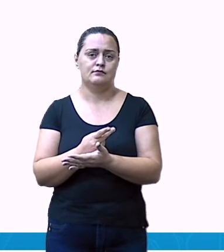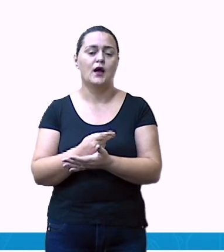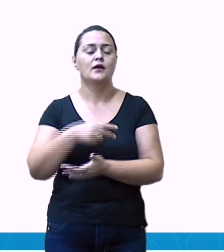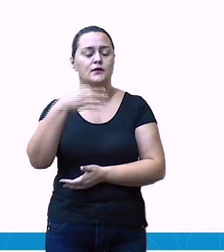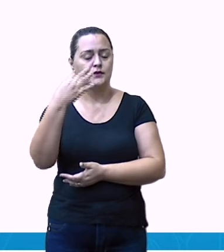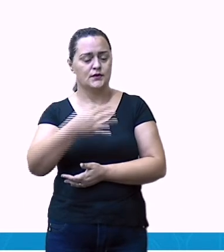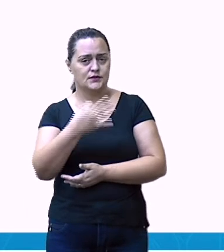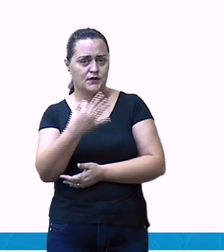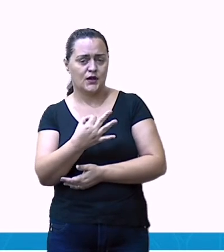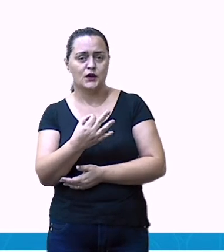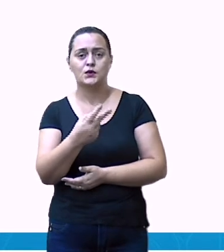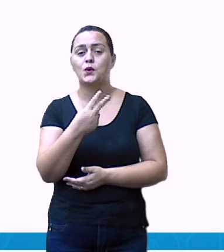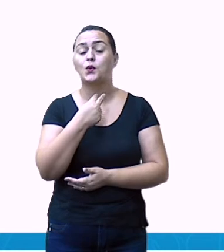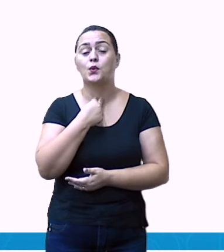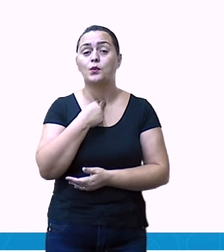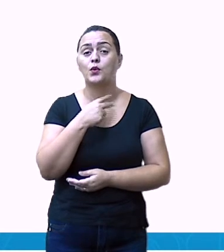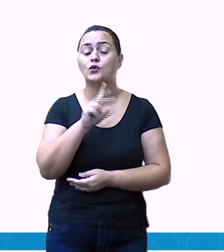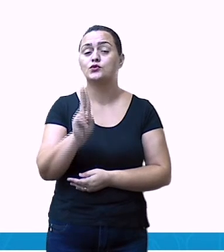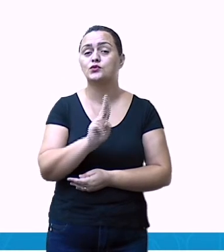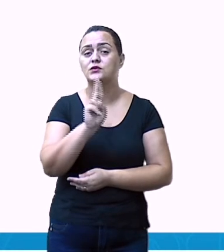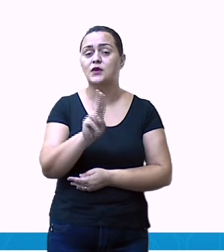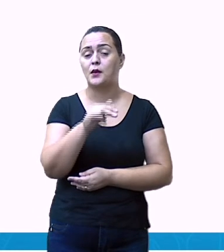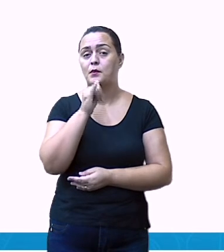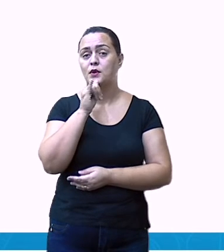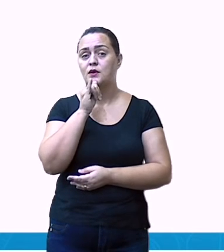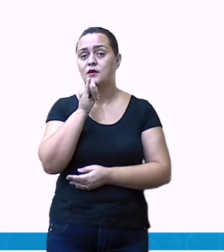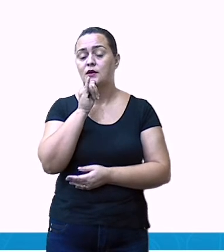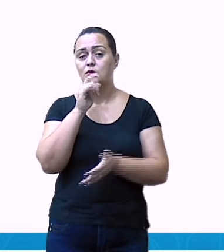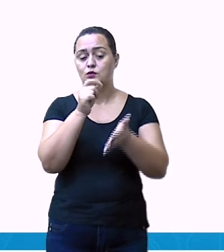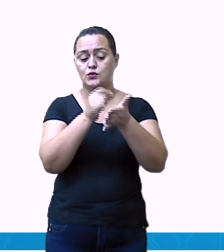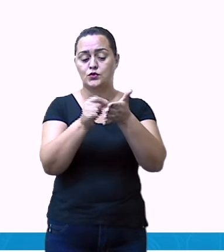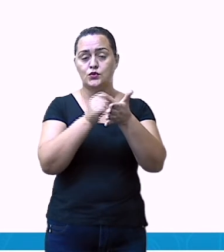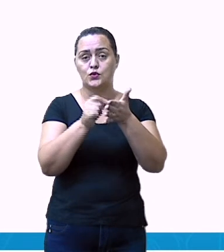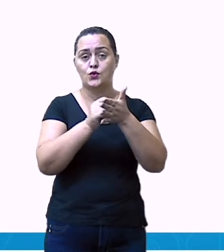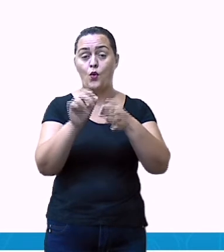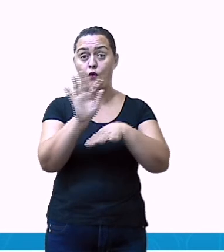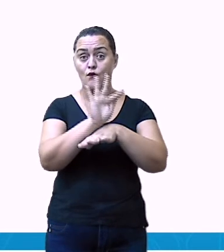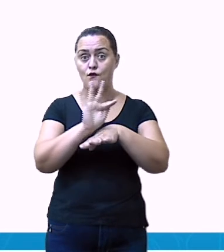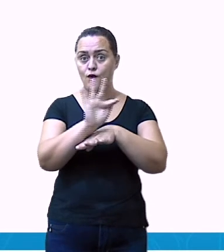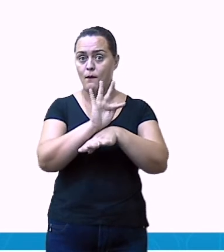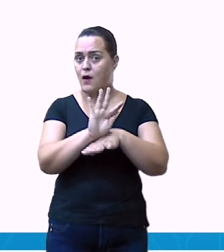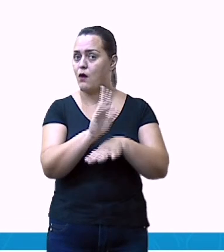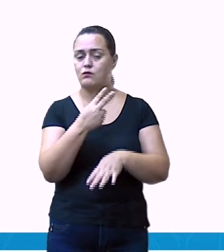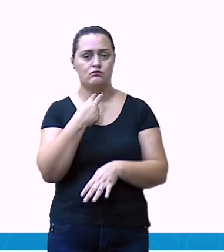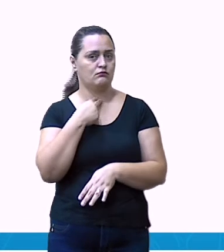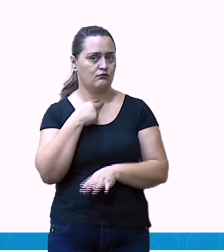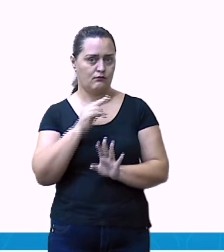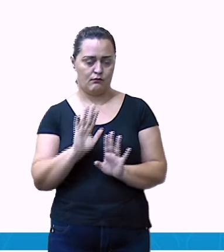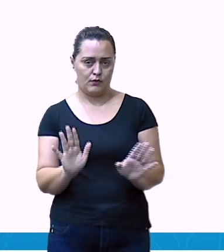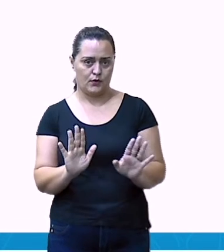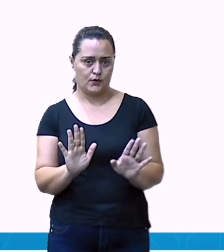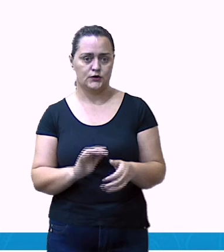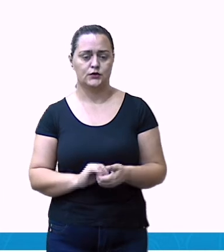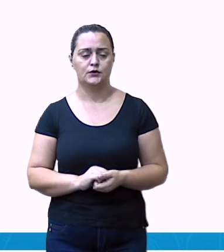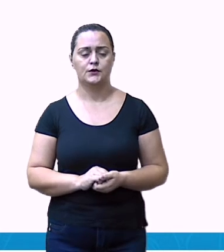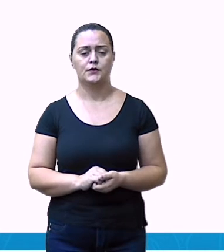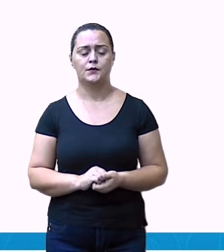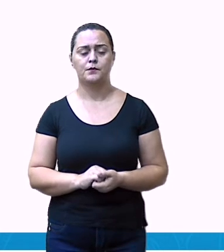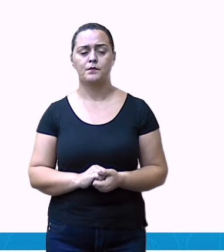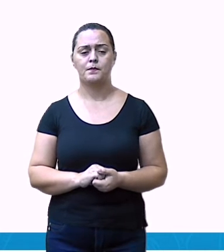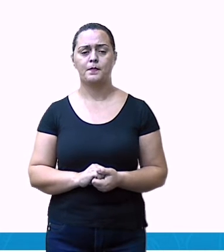formal, em textos acadêmicos, em textos escolares, não é mesmo? Então,